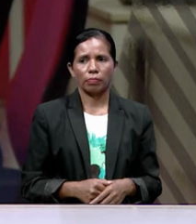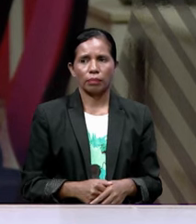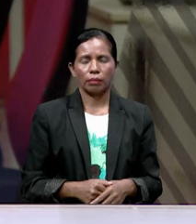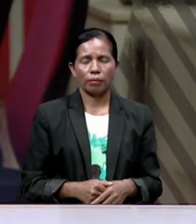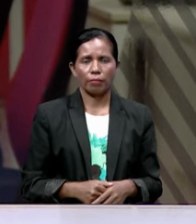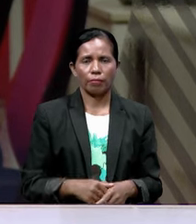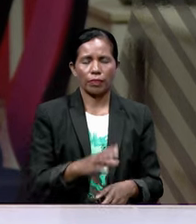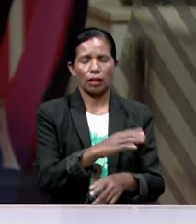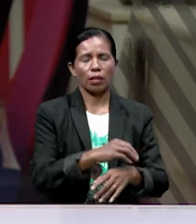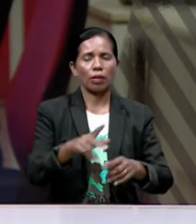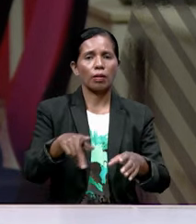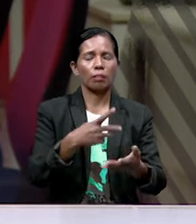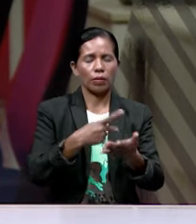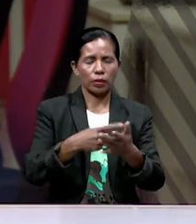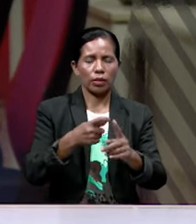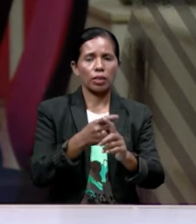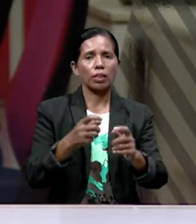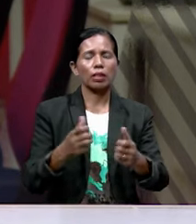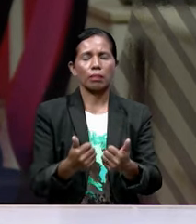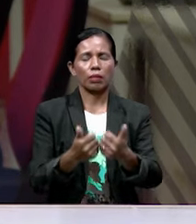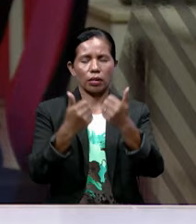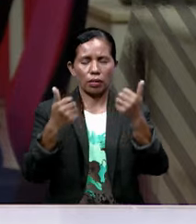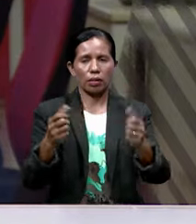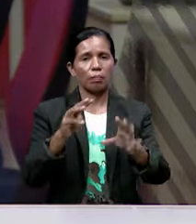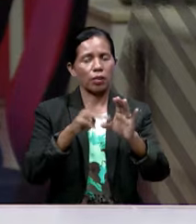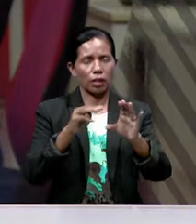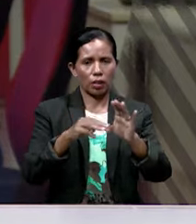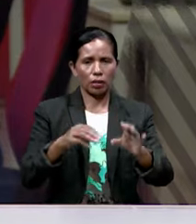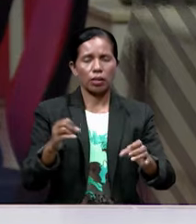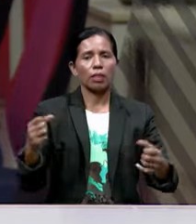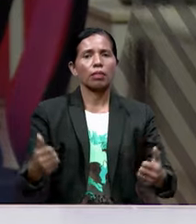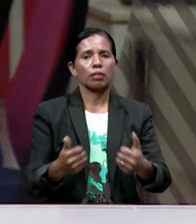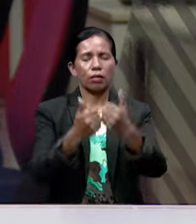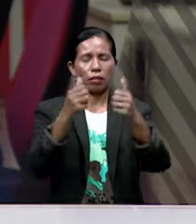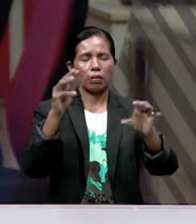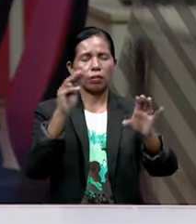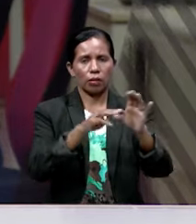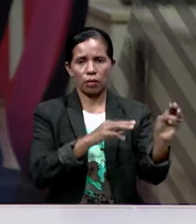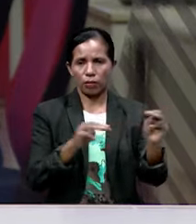Porto Tibar precisa halo competição e a mercado importação ou exportação?